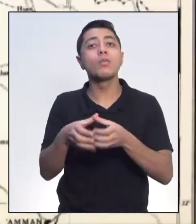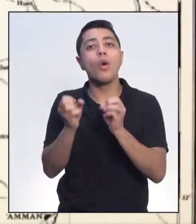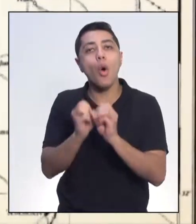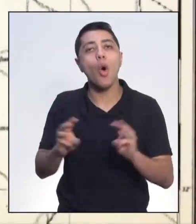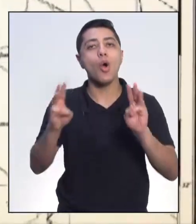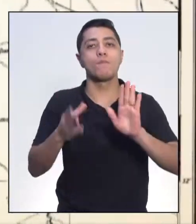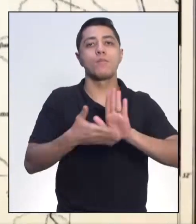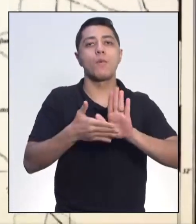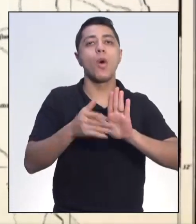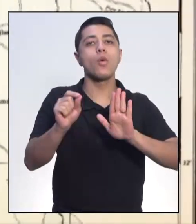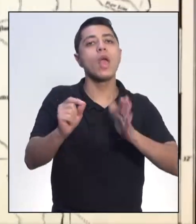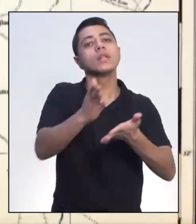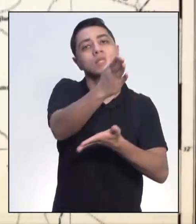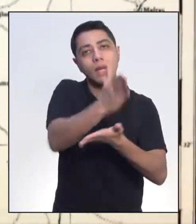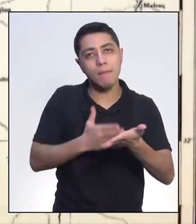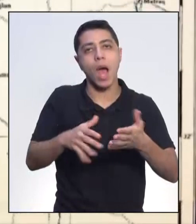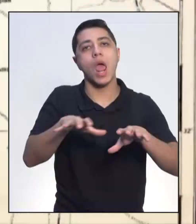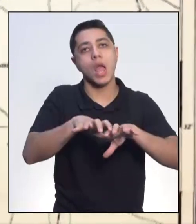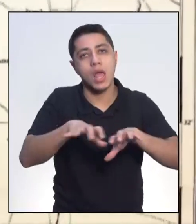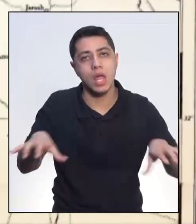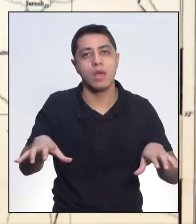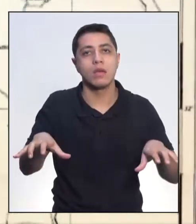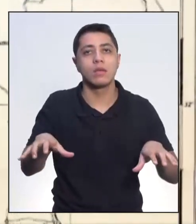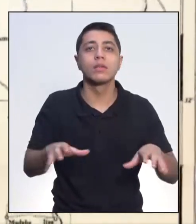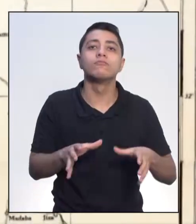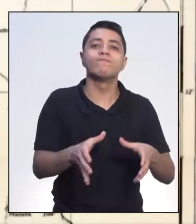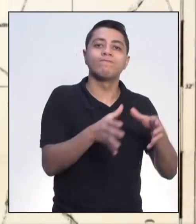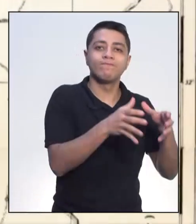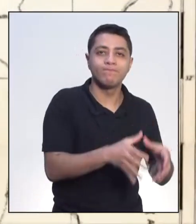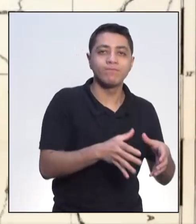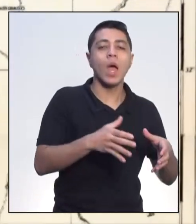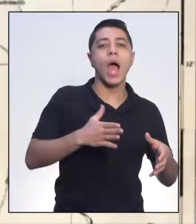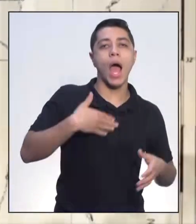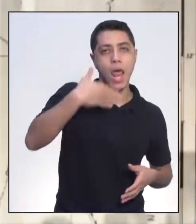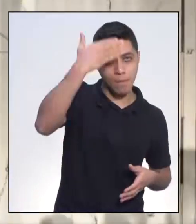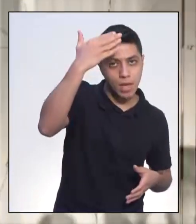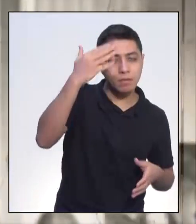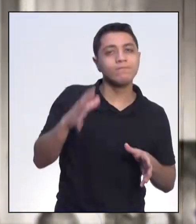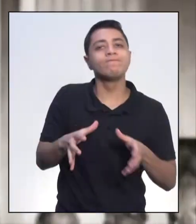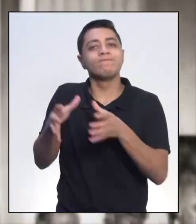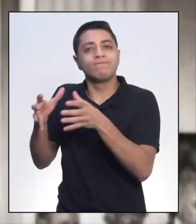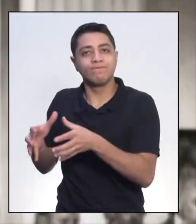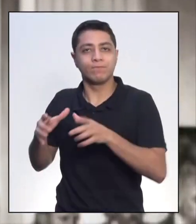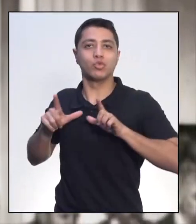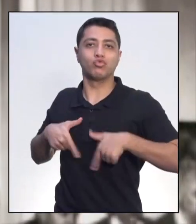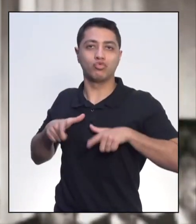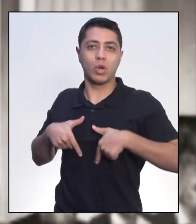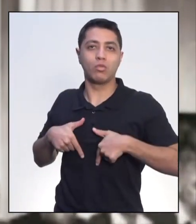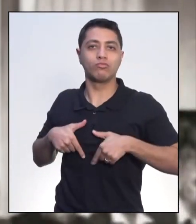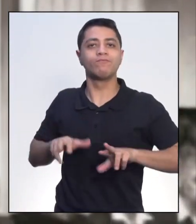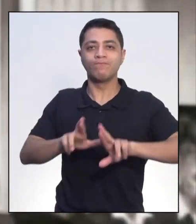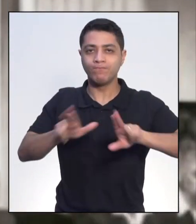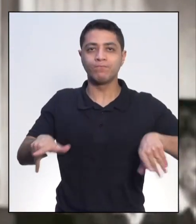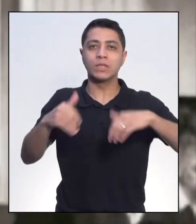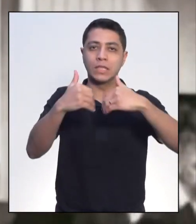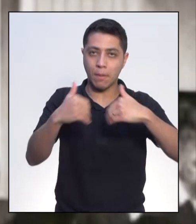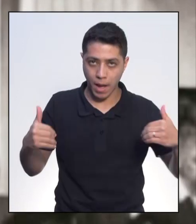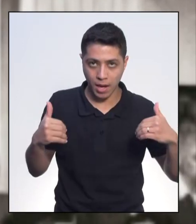previa a criação de um Estado árabe e de um Estado judeu independentes. O Estado de Israel foi estabelecido